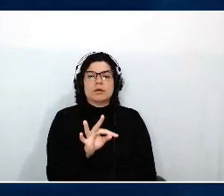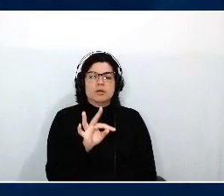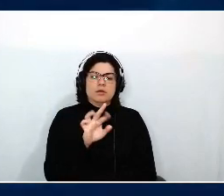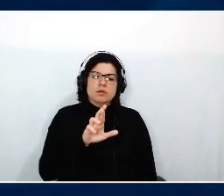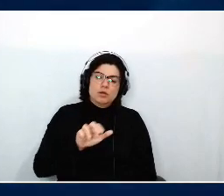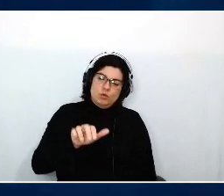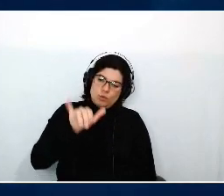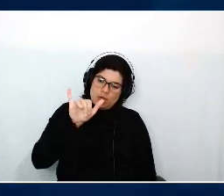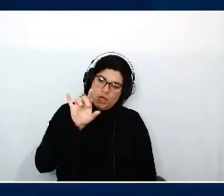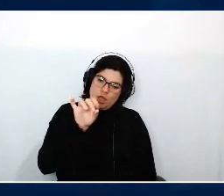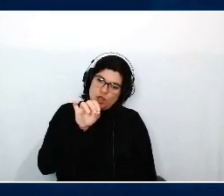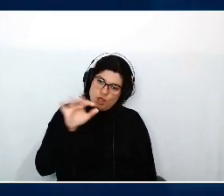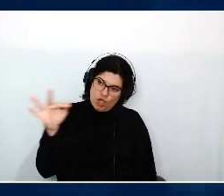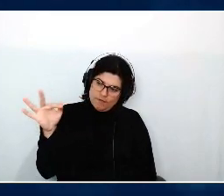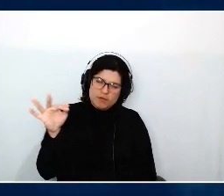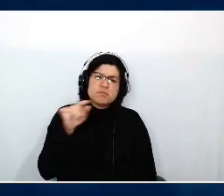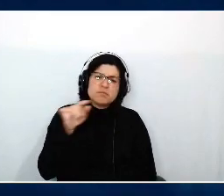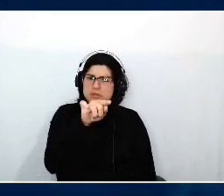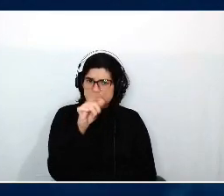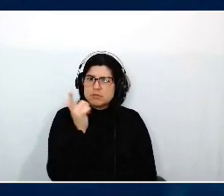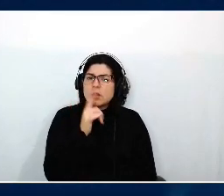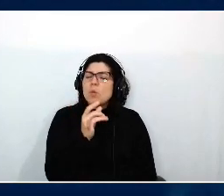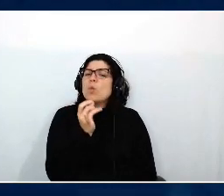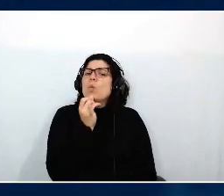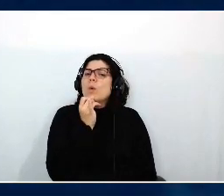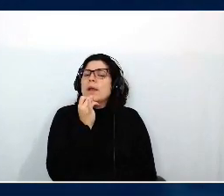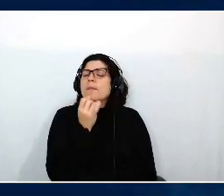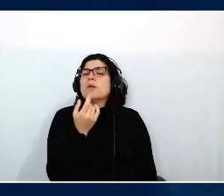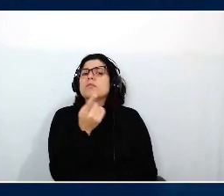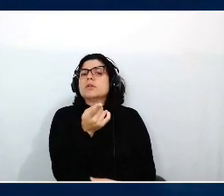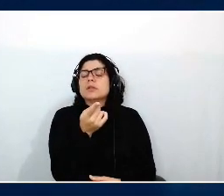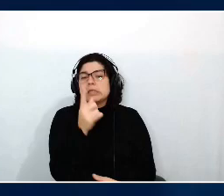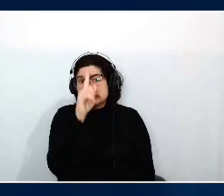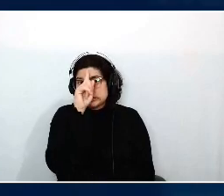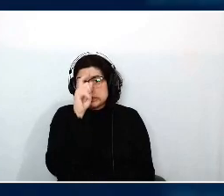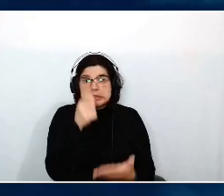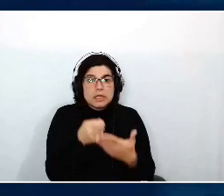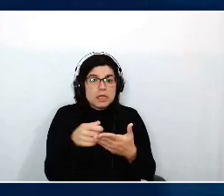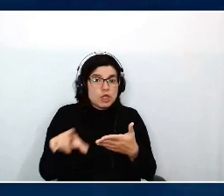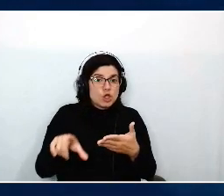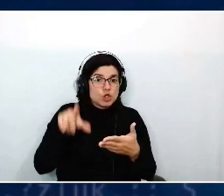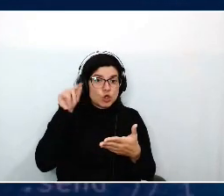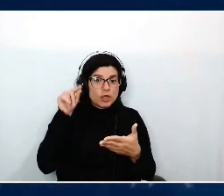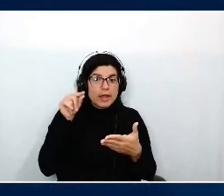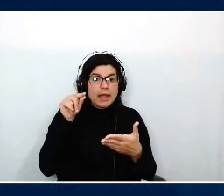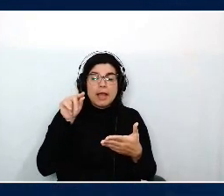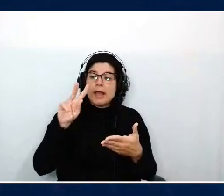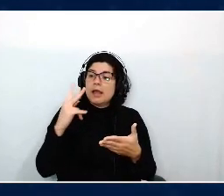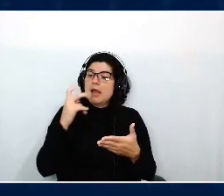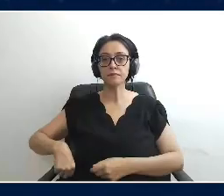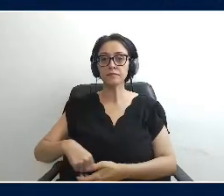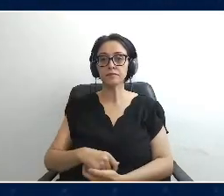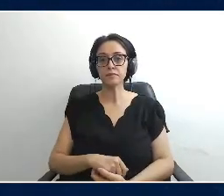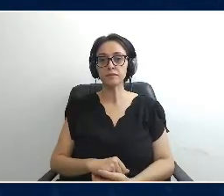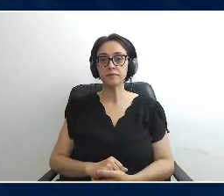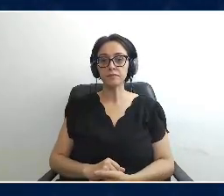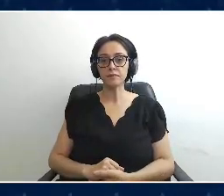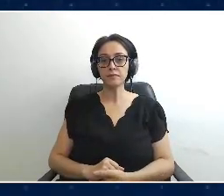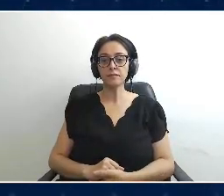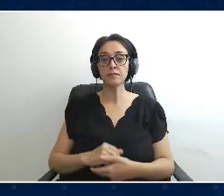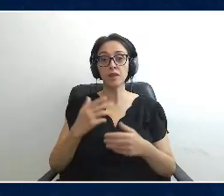escolho. Você consegue dar exemplos de quando você decidiria escolher FEL, no caso, o paradigma